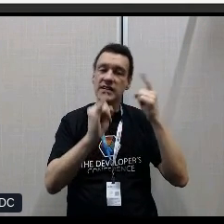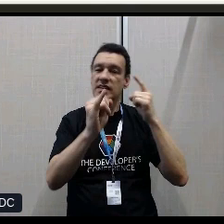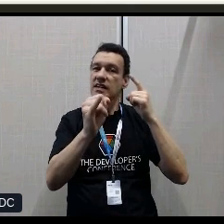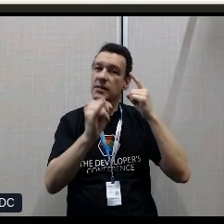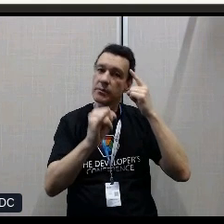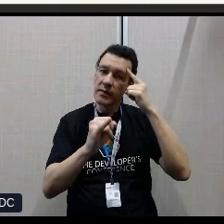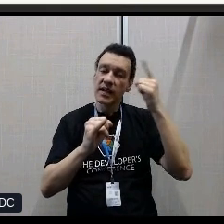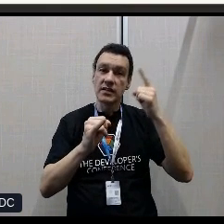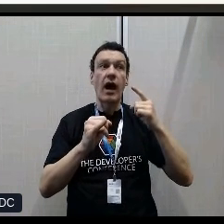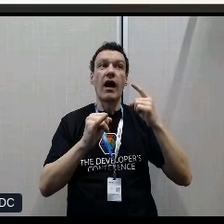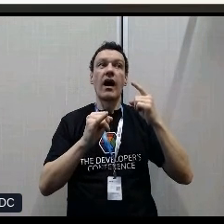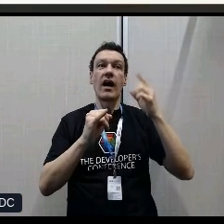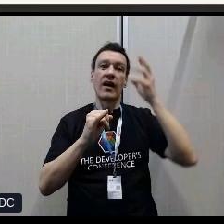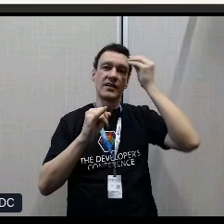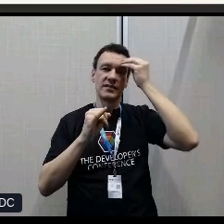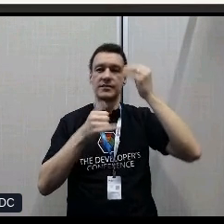lembrar.